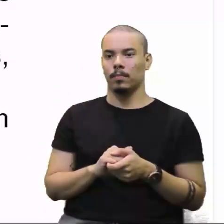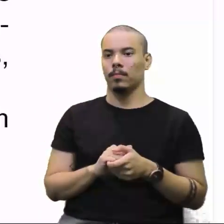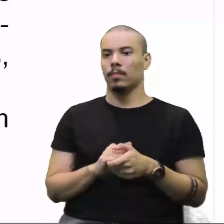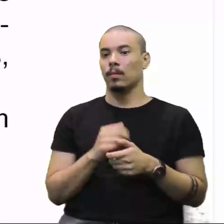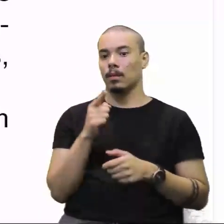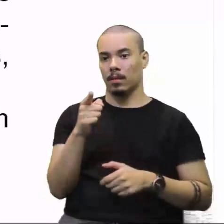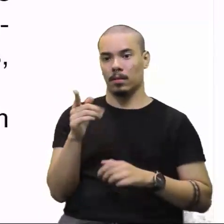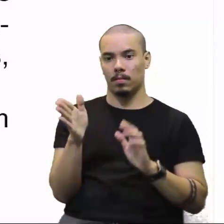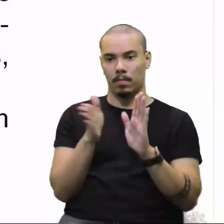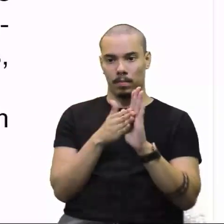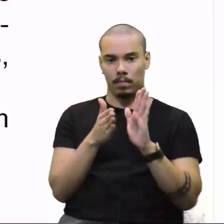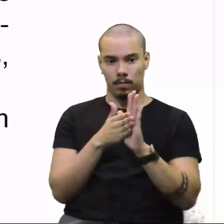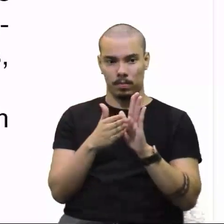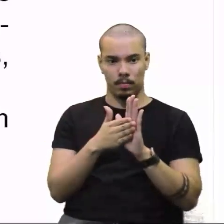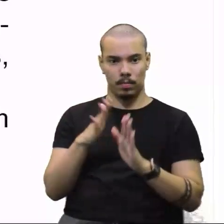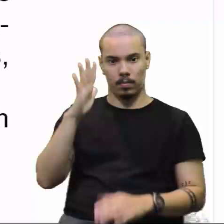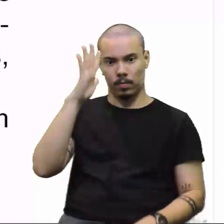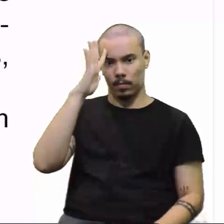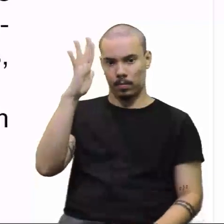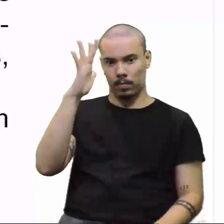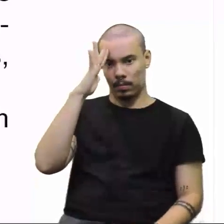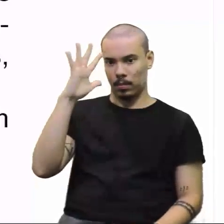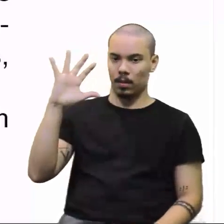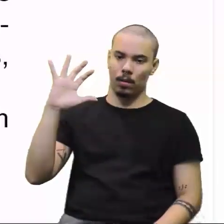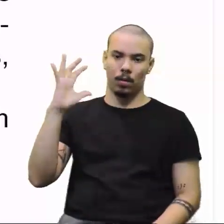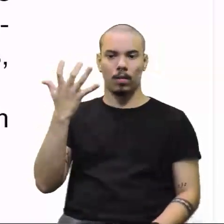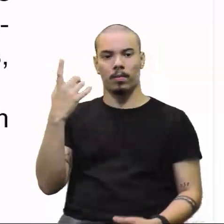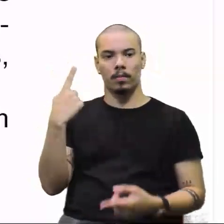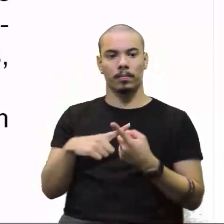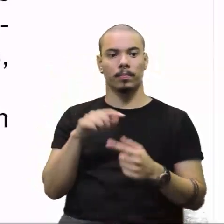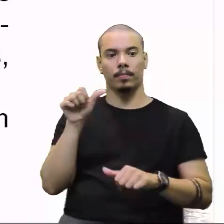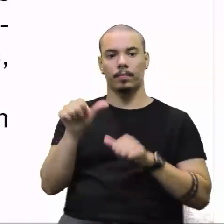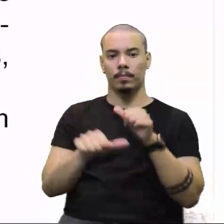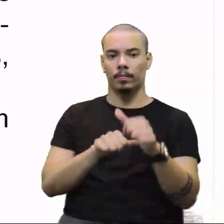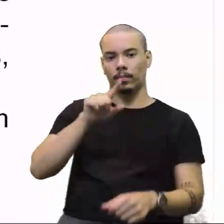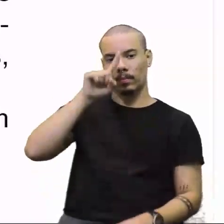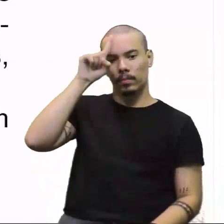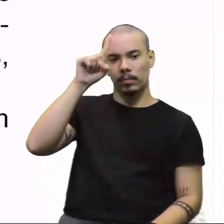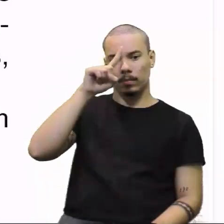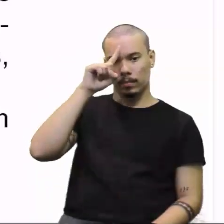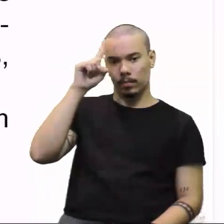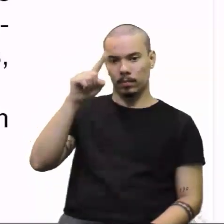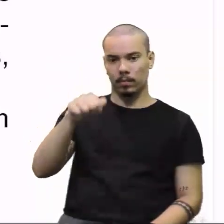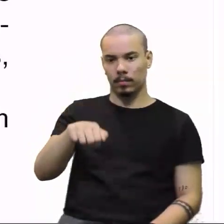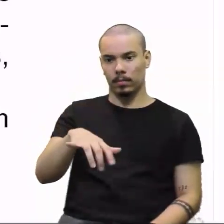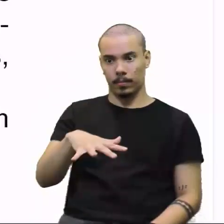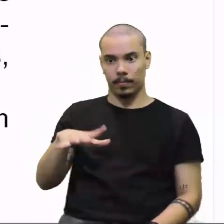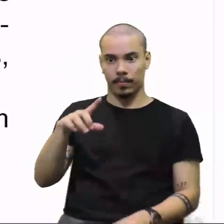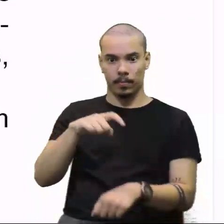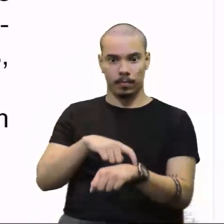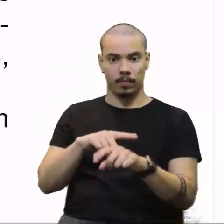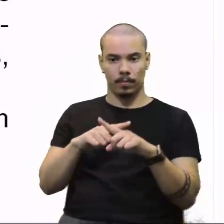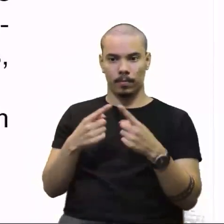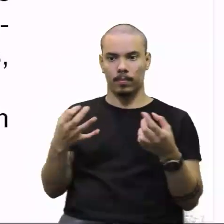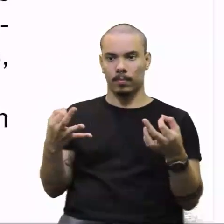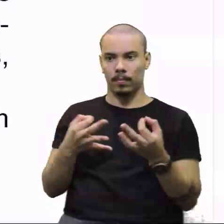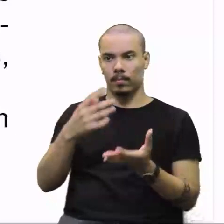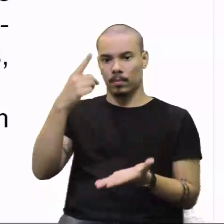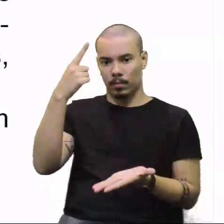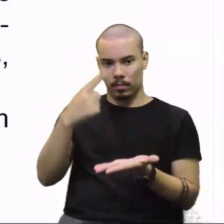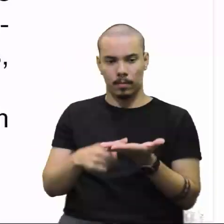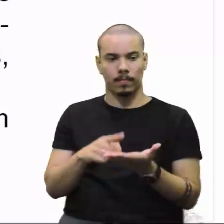que ele propôs essa teoria, é revolucionária porque mudou as ideias sobre o espaço e o tempo, mas em perfeito acordo